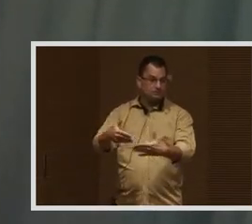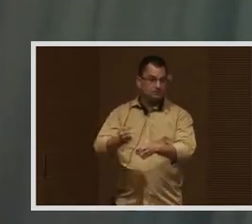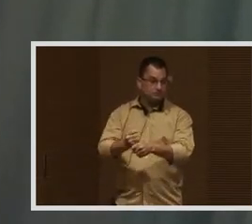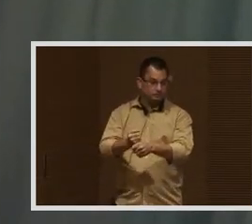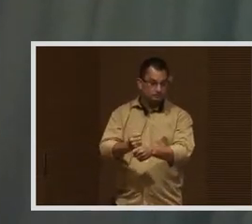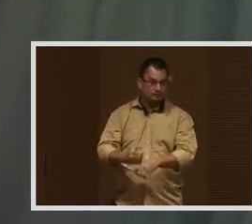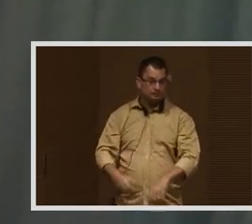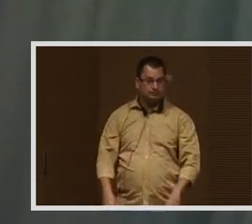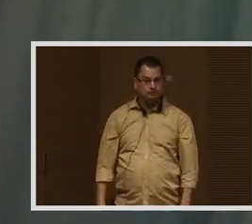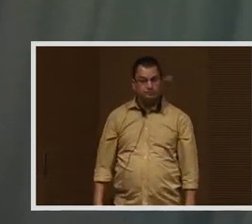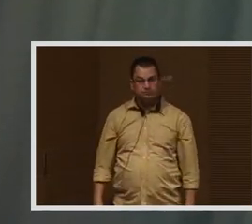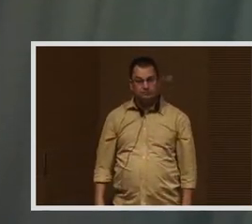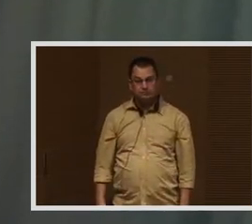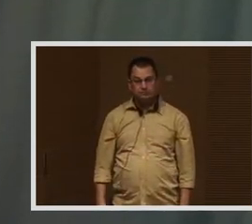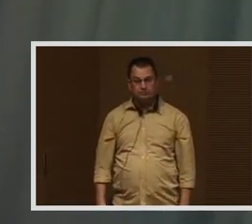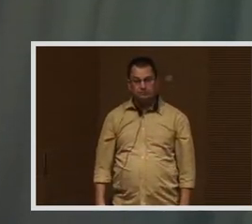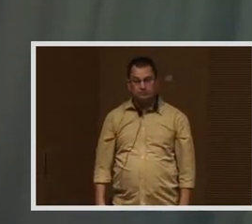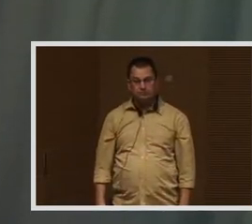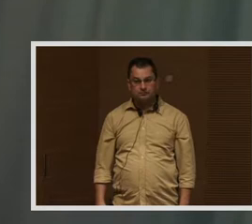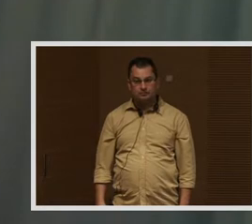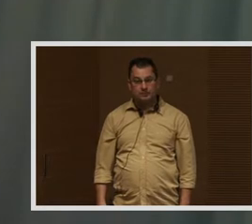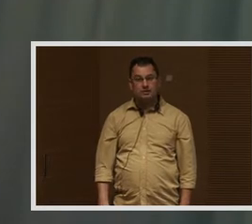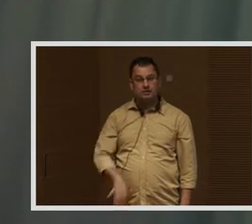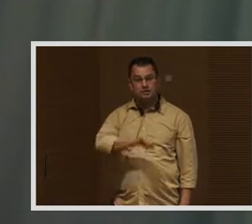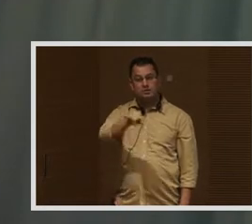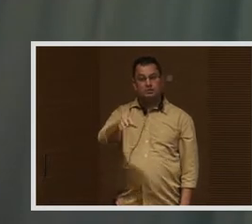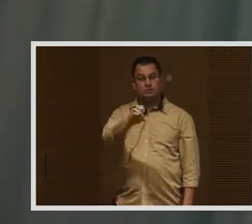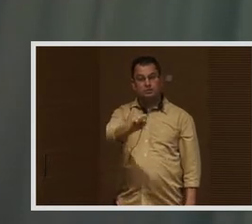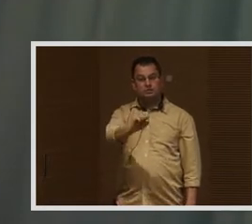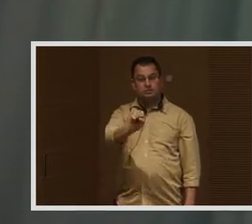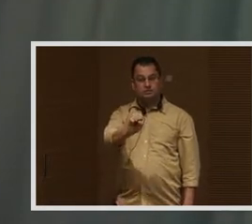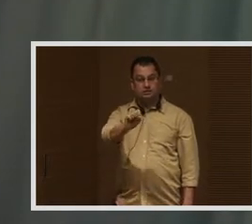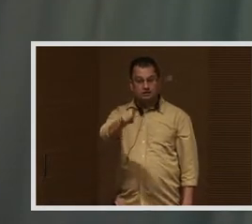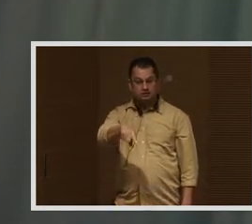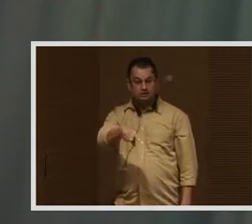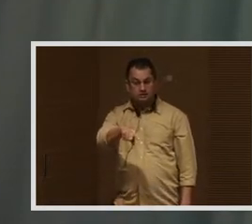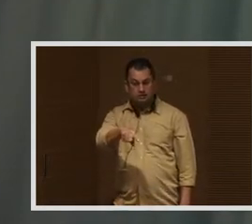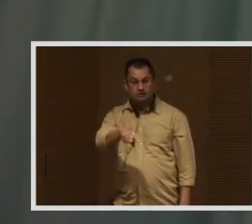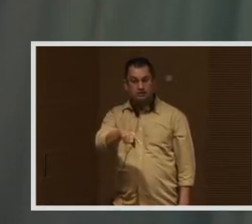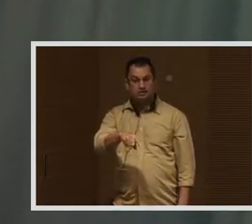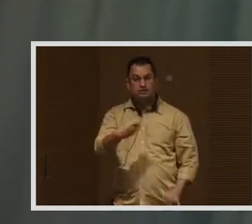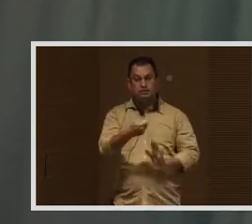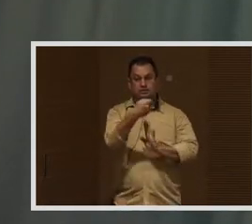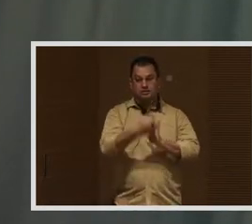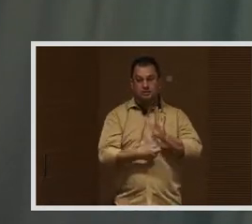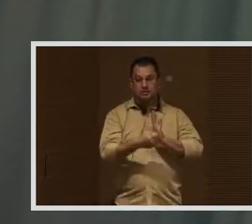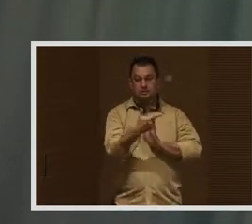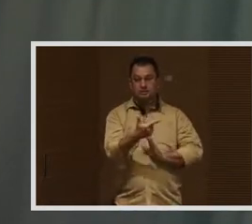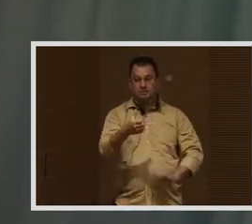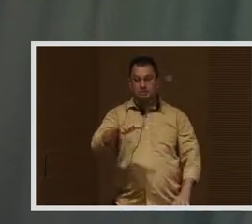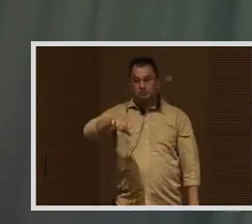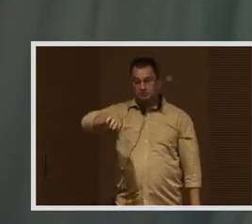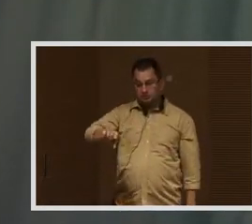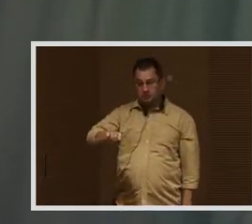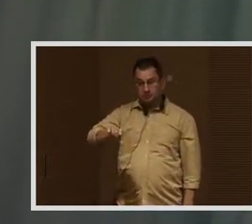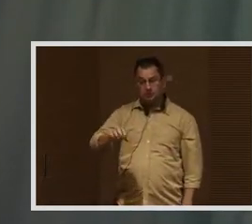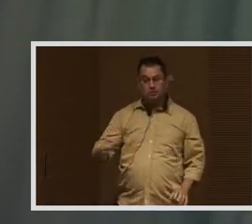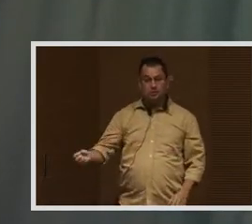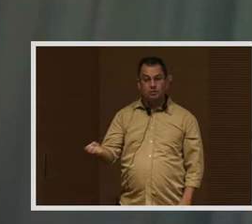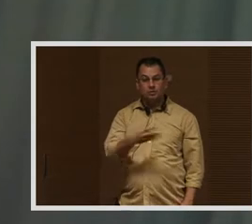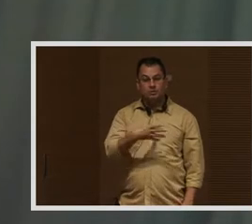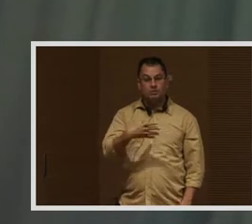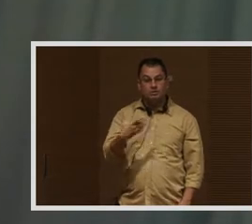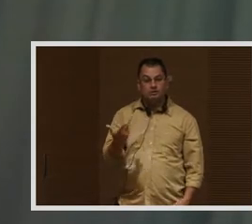Roland Gori, Marie-José de Volgo, num texto de 2009, chamado Novo Milênio, Desafios